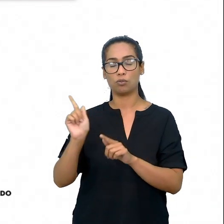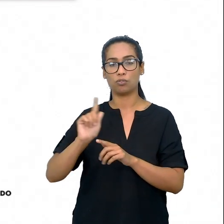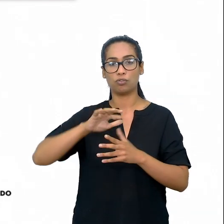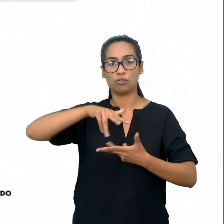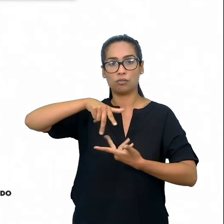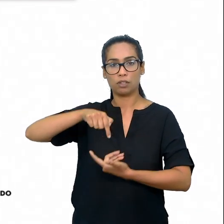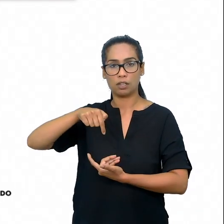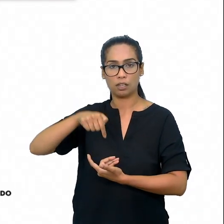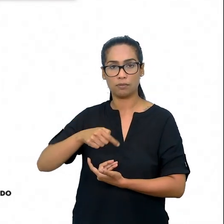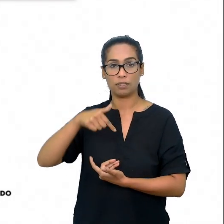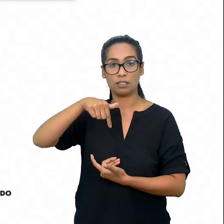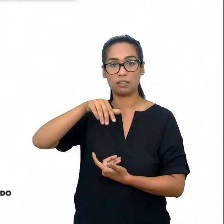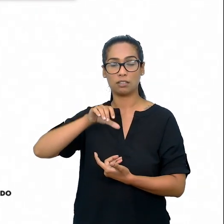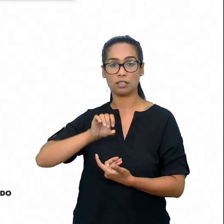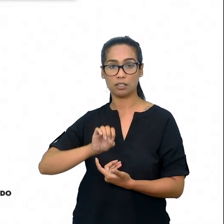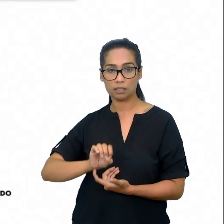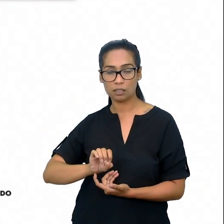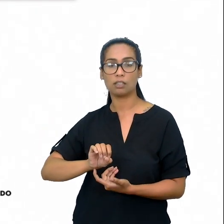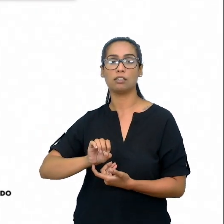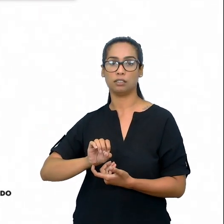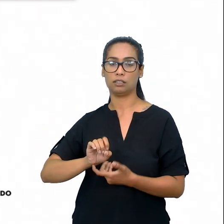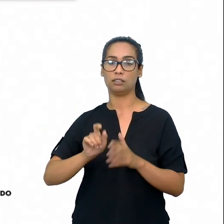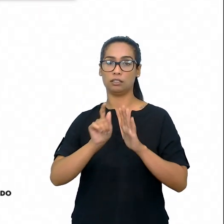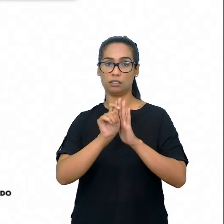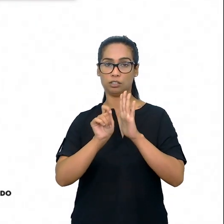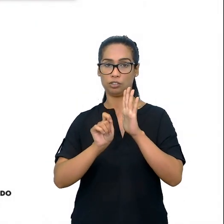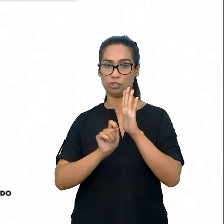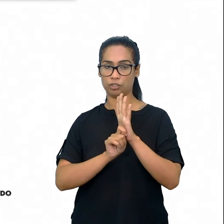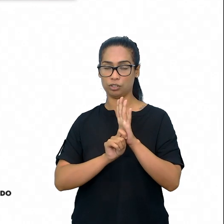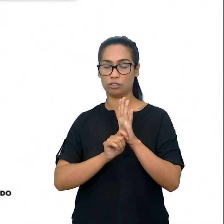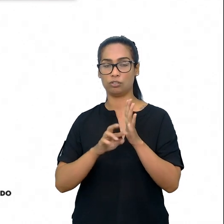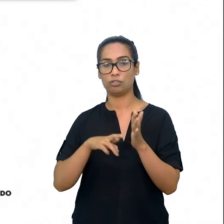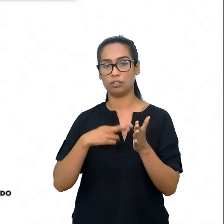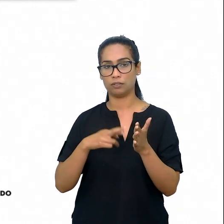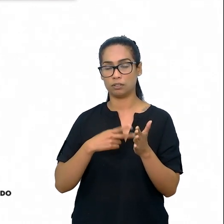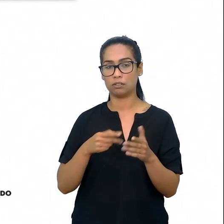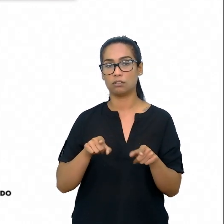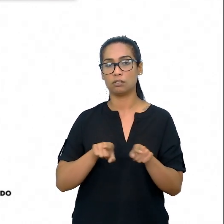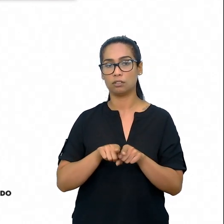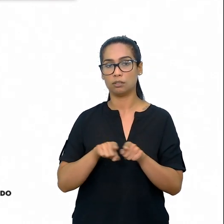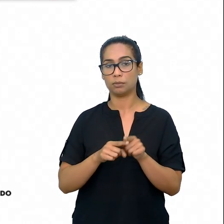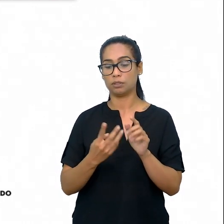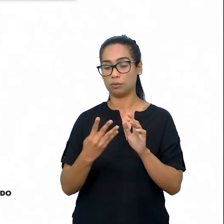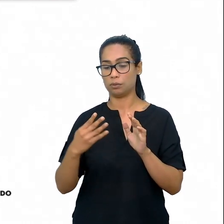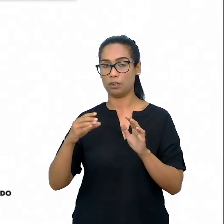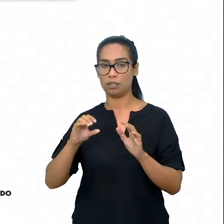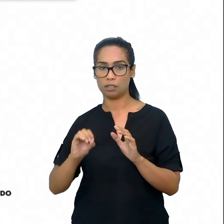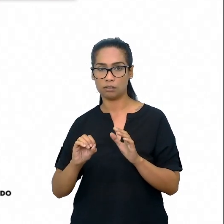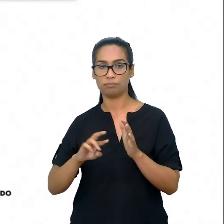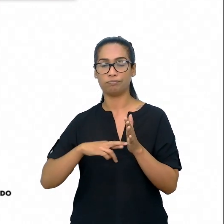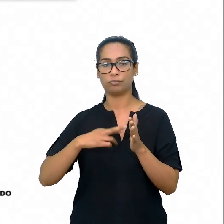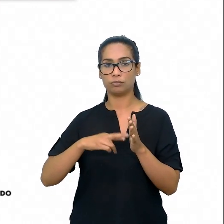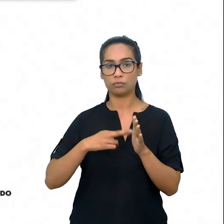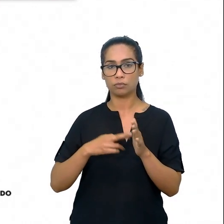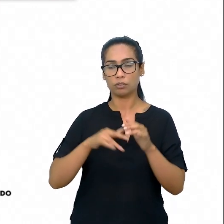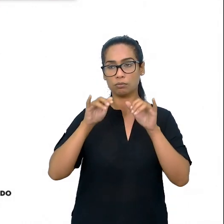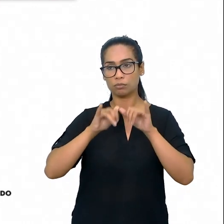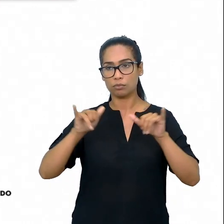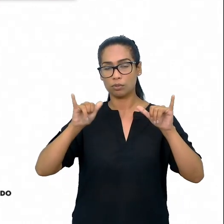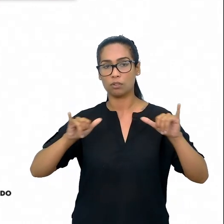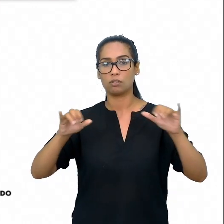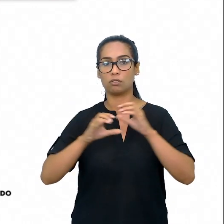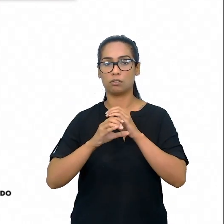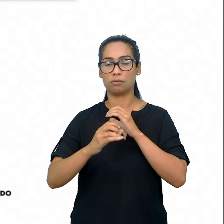analisou 70 artigos de revistas e 42 publicações em eventos científicos, apresentando quais eram